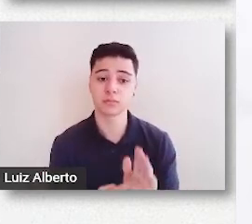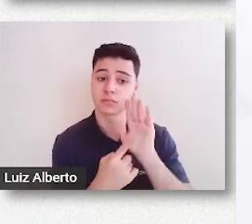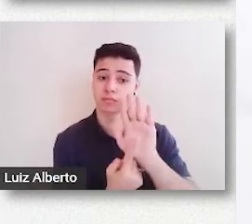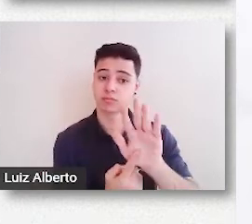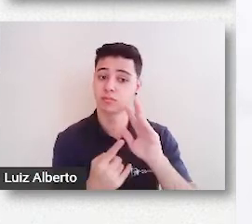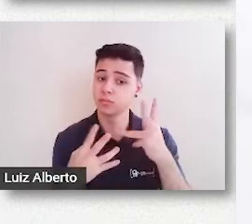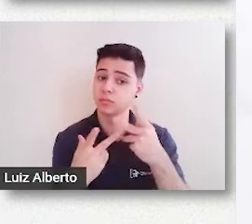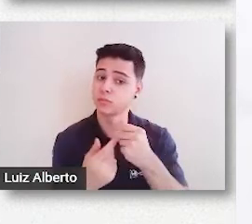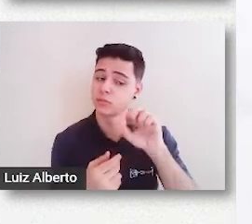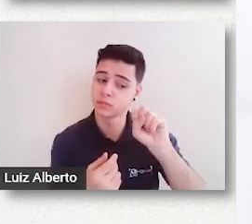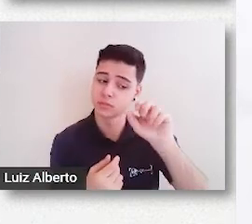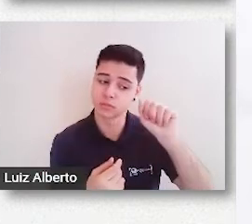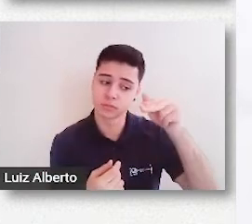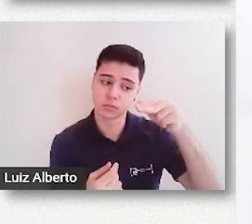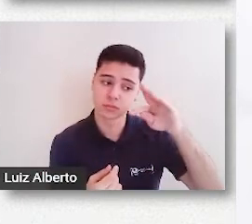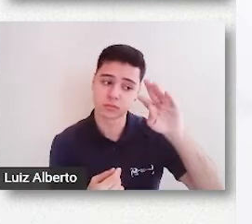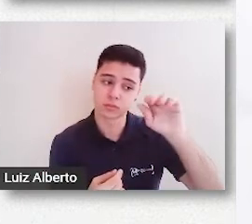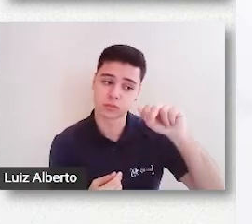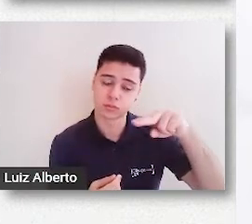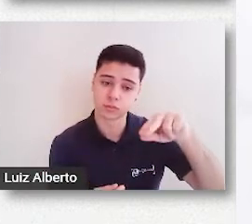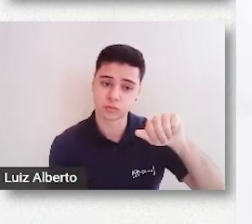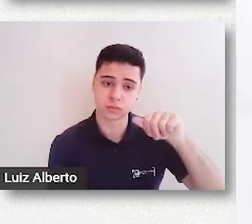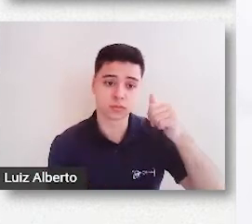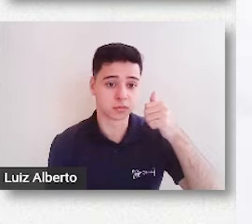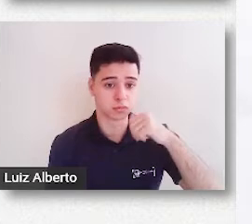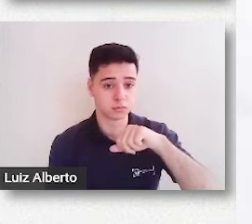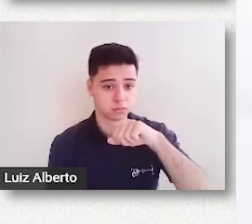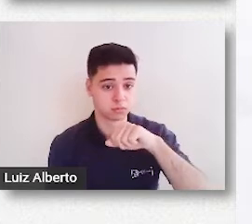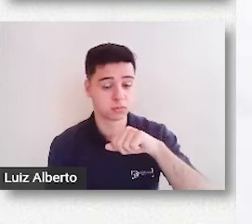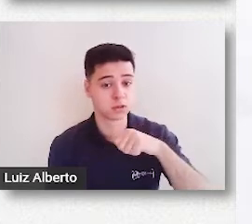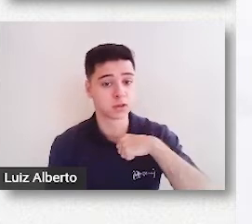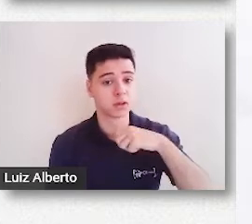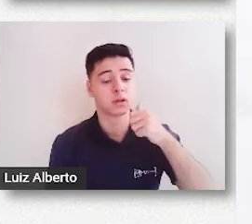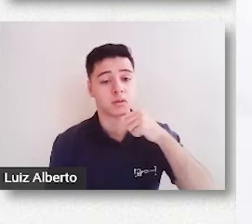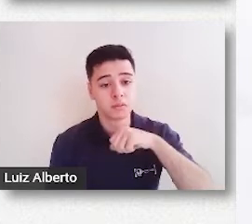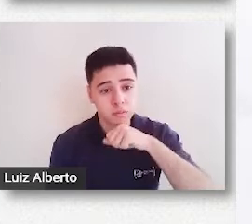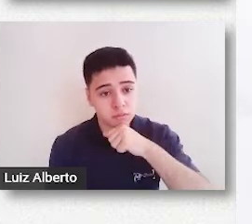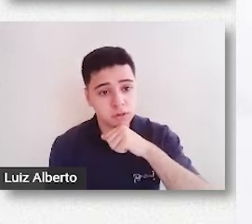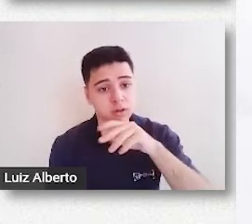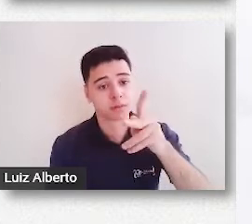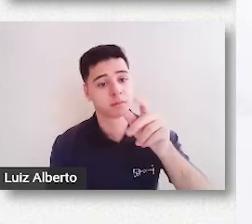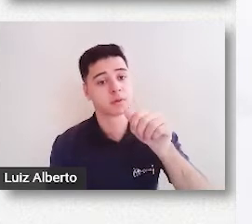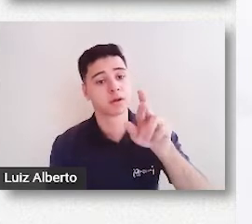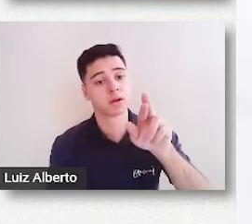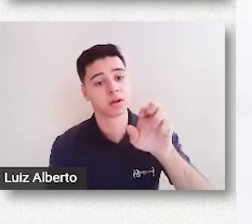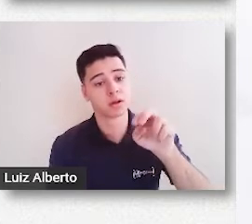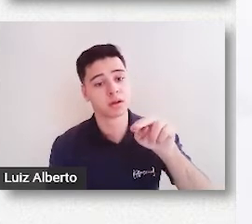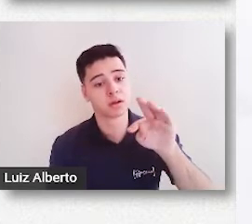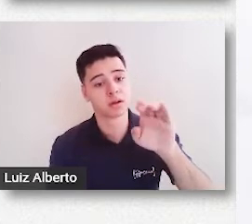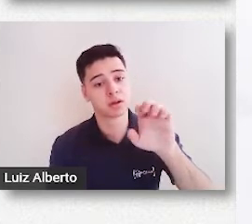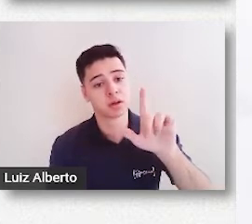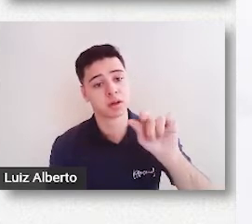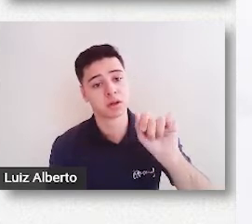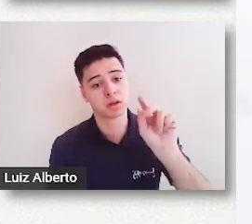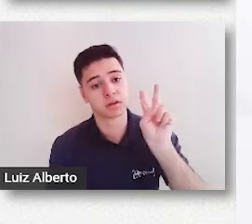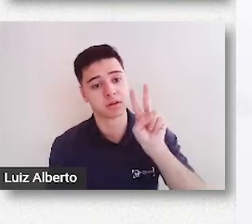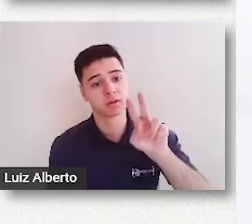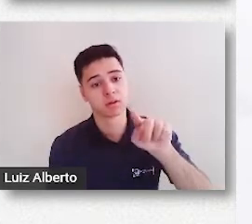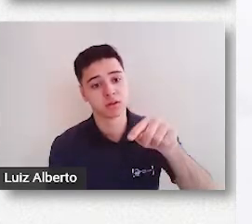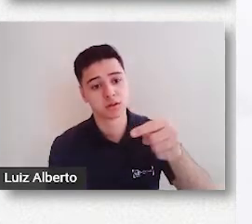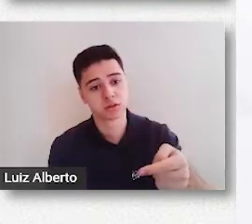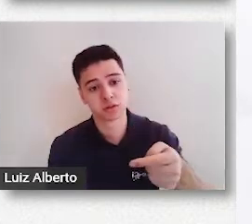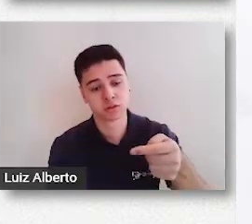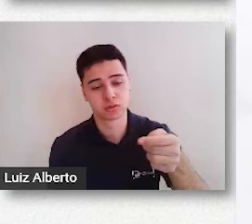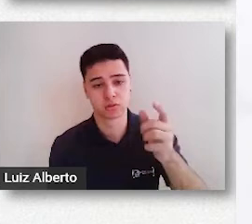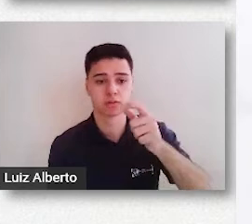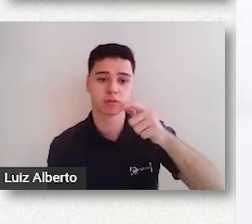de Santana. Então, nós temos as Santas Mães, nós temos a Santa Parentela, que nós vamos ver de novo, novamente, no episódio sobre